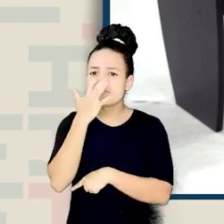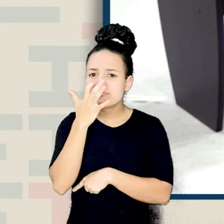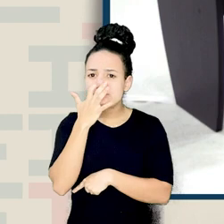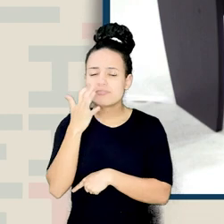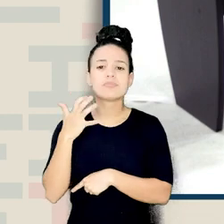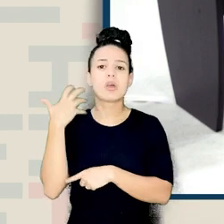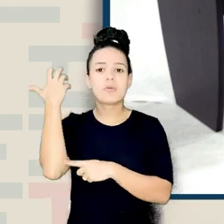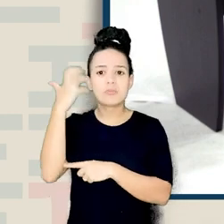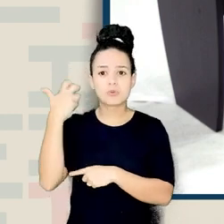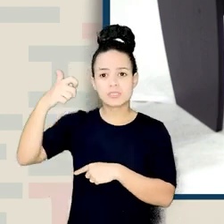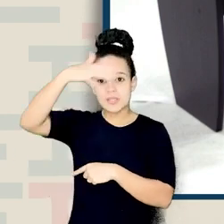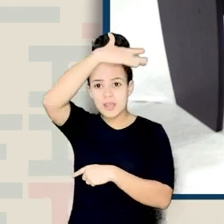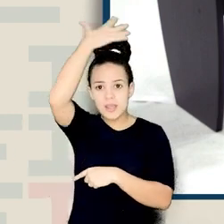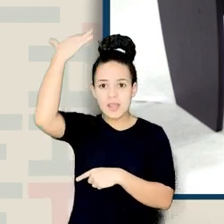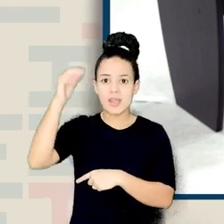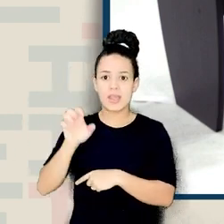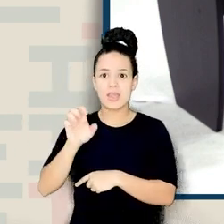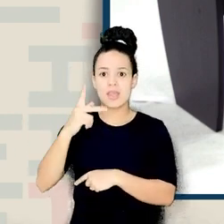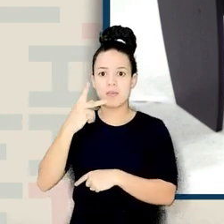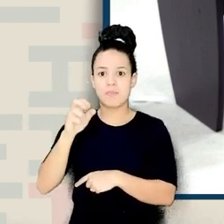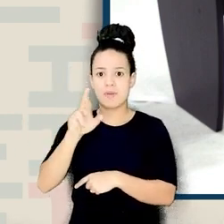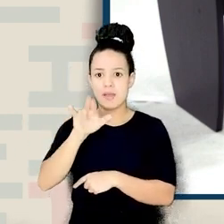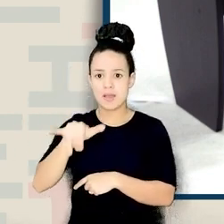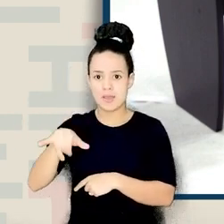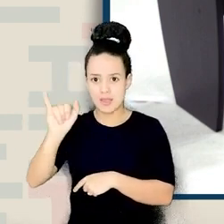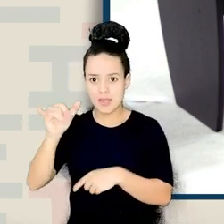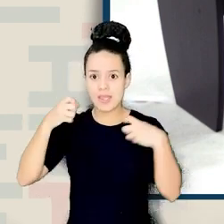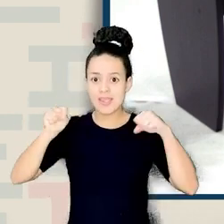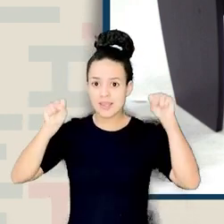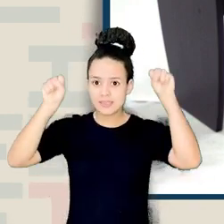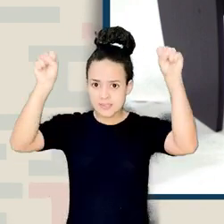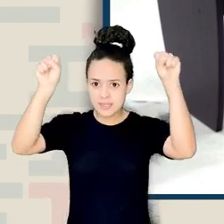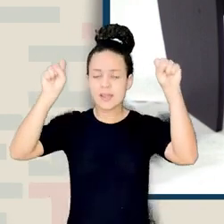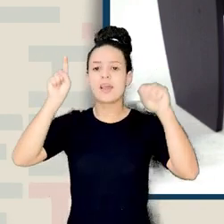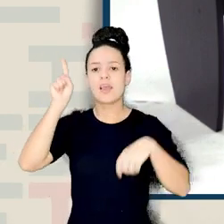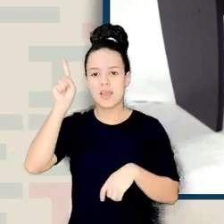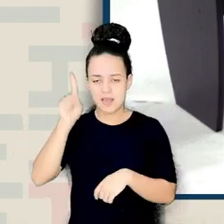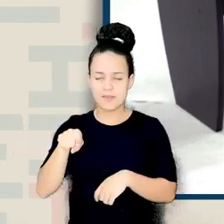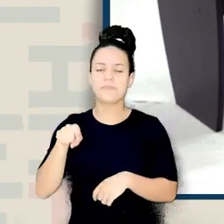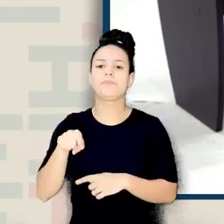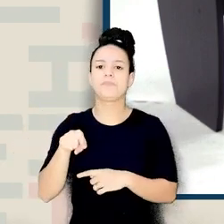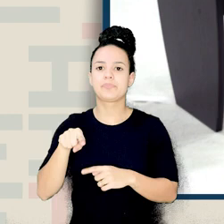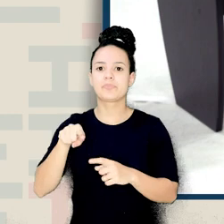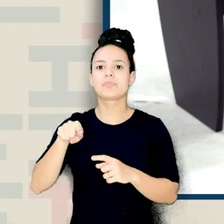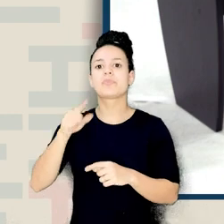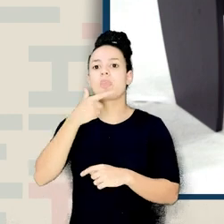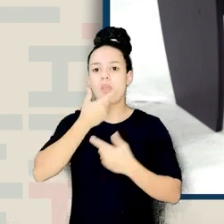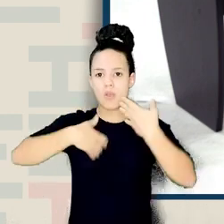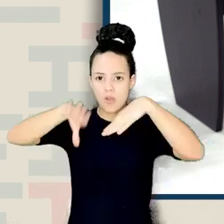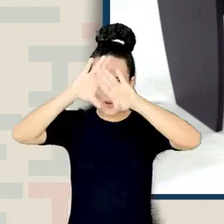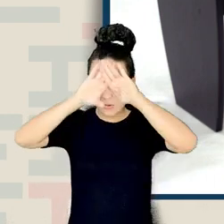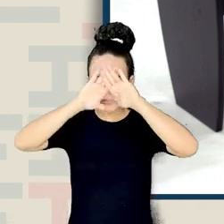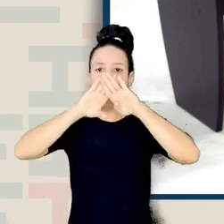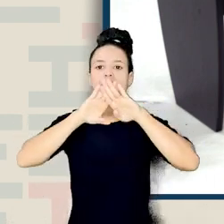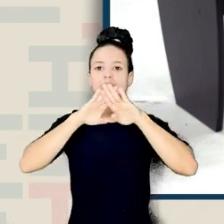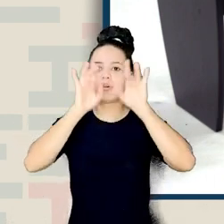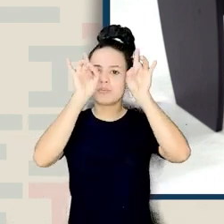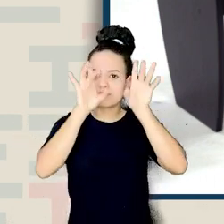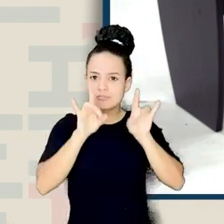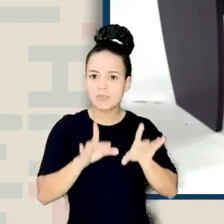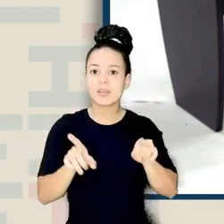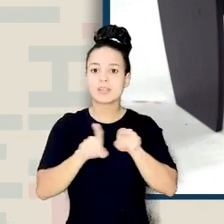Epa-Rei. Epa-Rei e Iansã é um dos orixás homenageados, assim como também Iemanjá foram uma